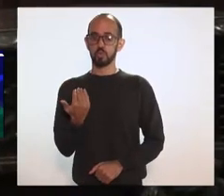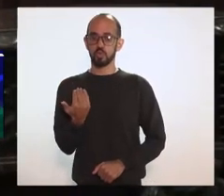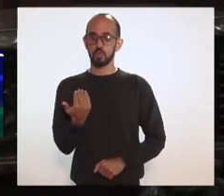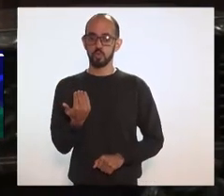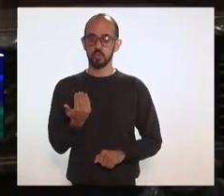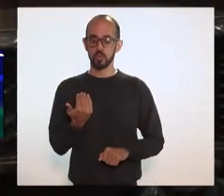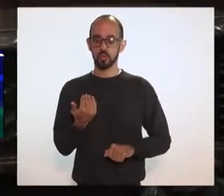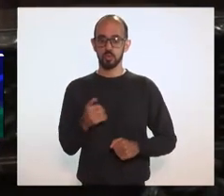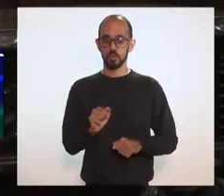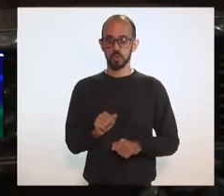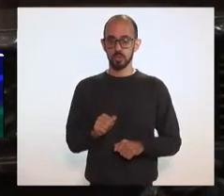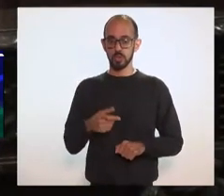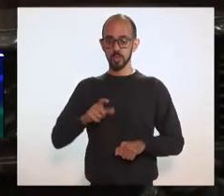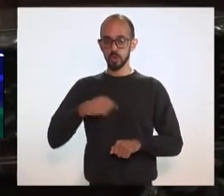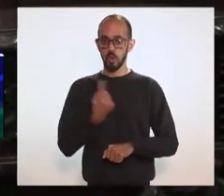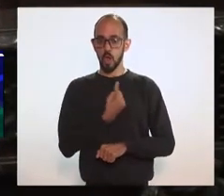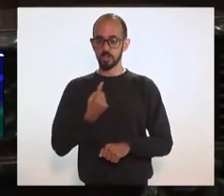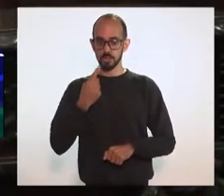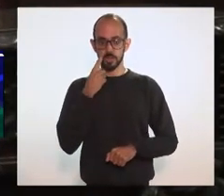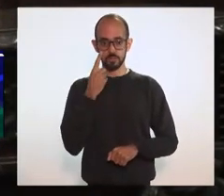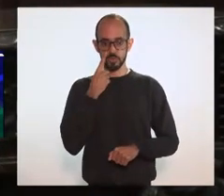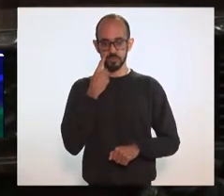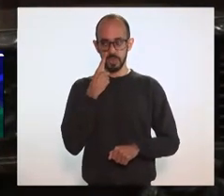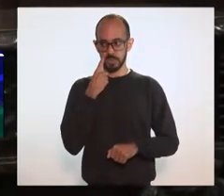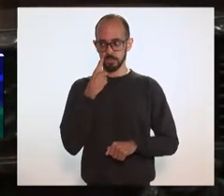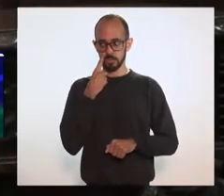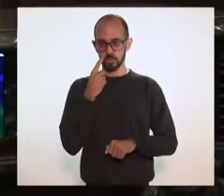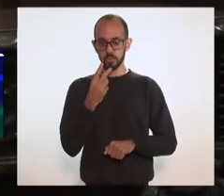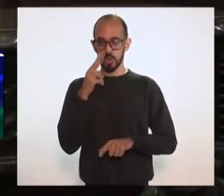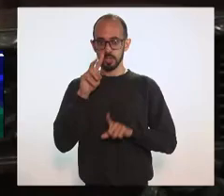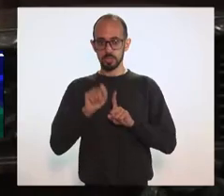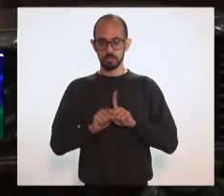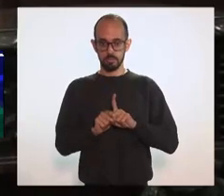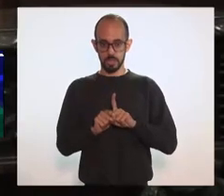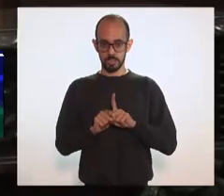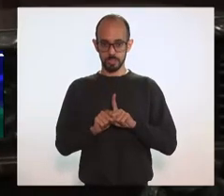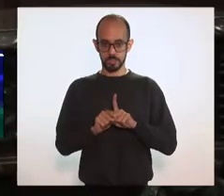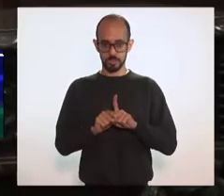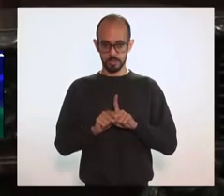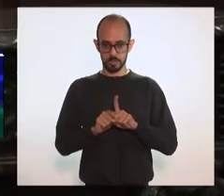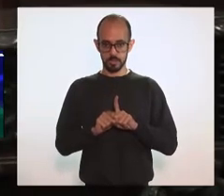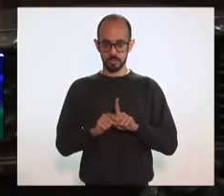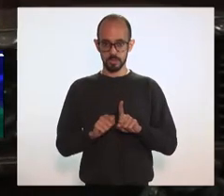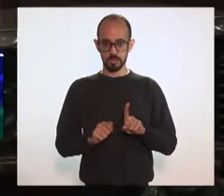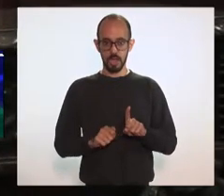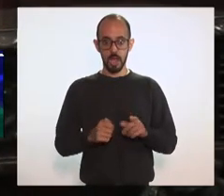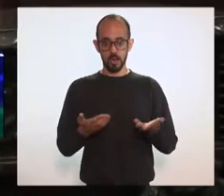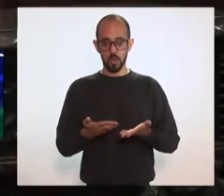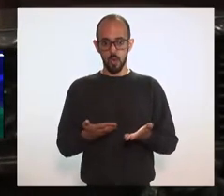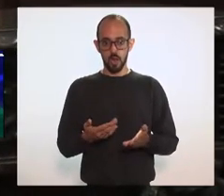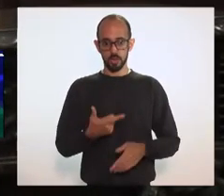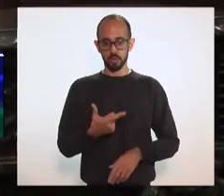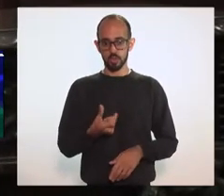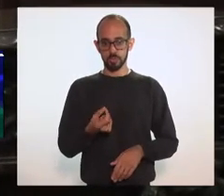vivendo esses 2 meses de 2021 com um aumento de